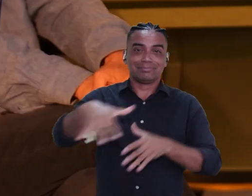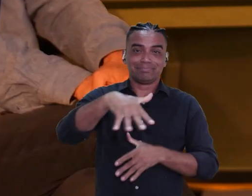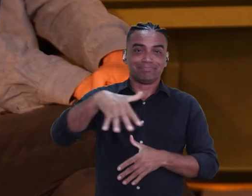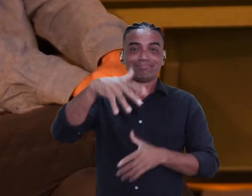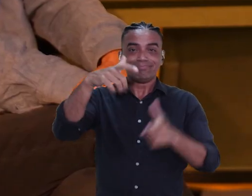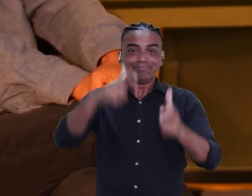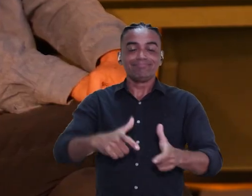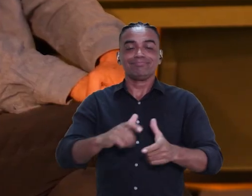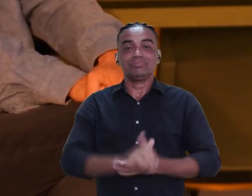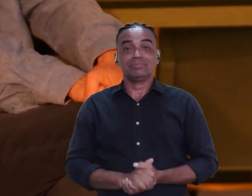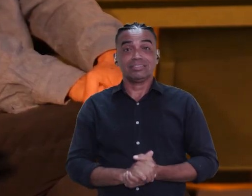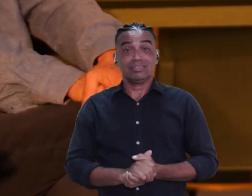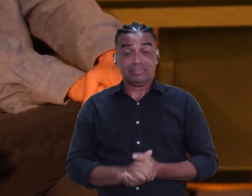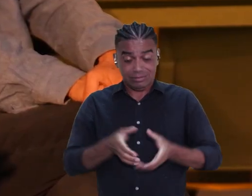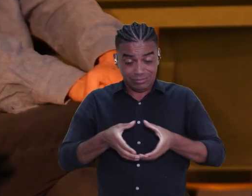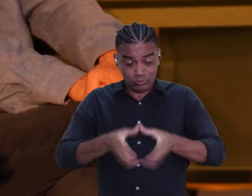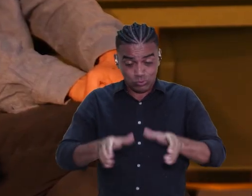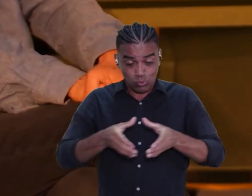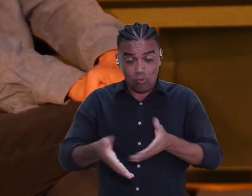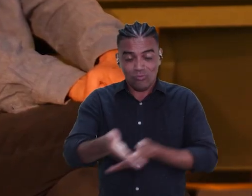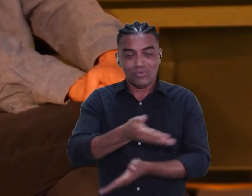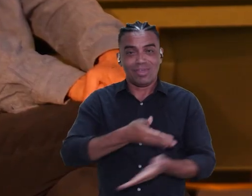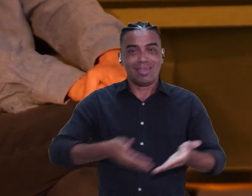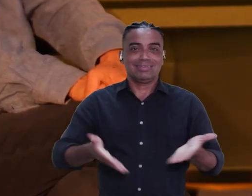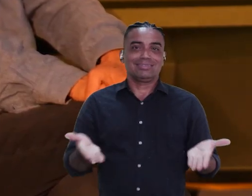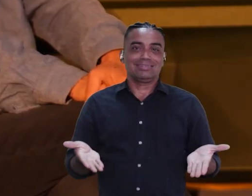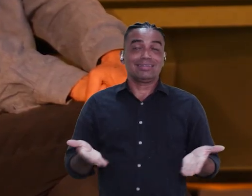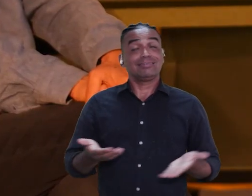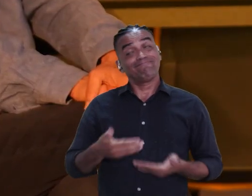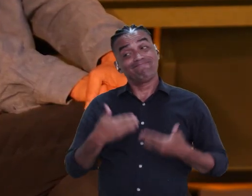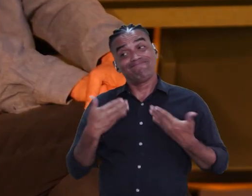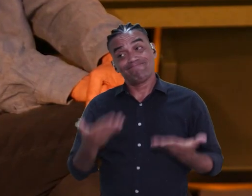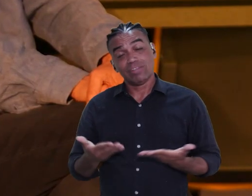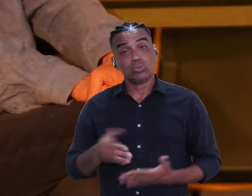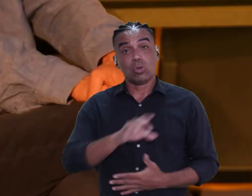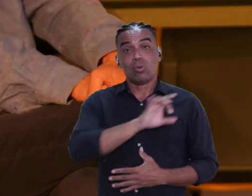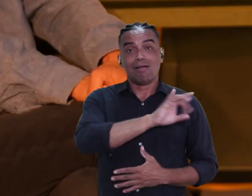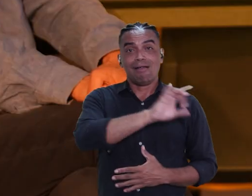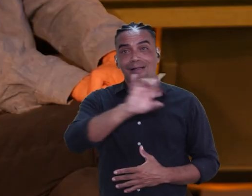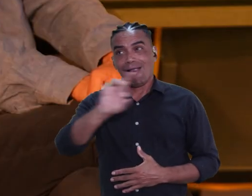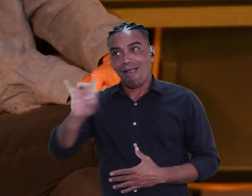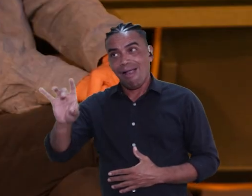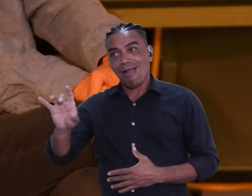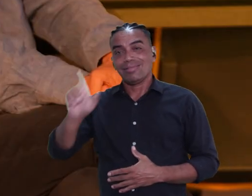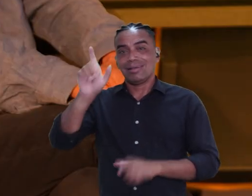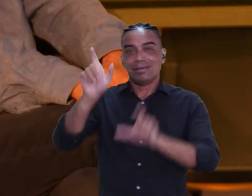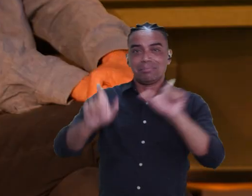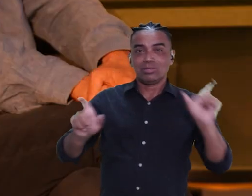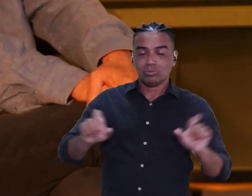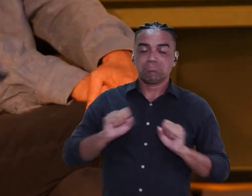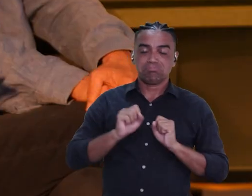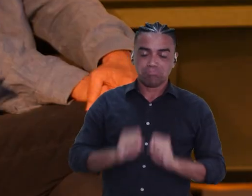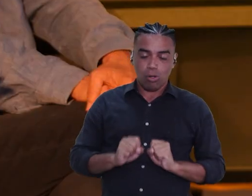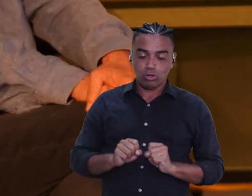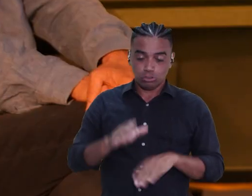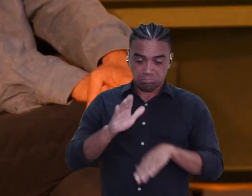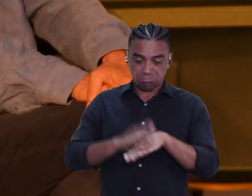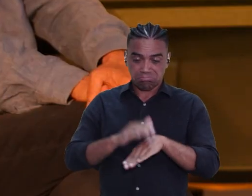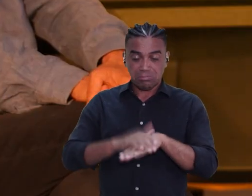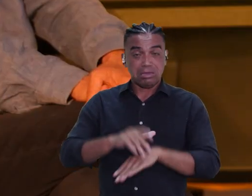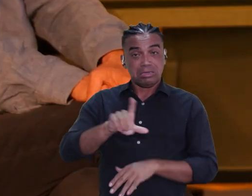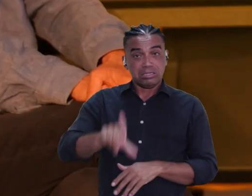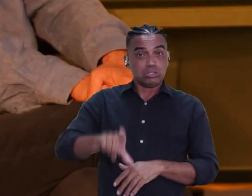e, inclusive, de convivência. Então, eu acho que cada um pode escolher